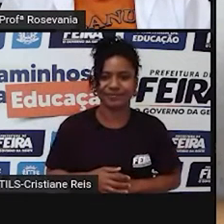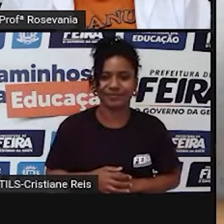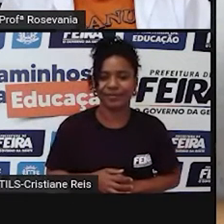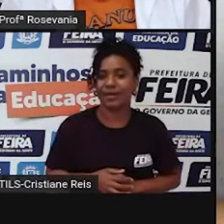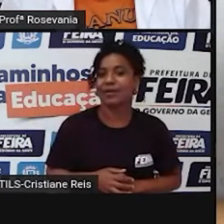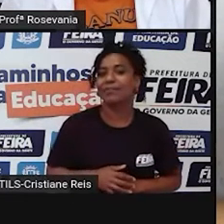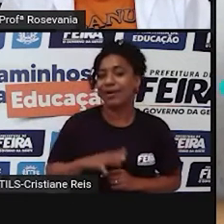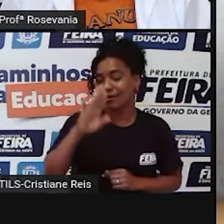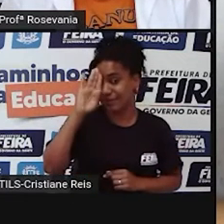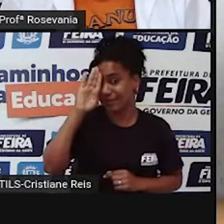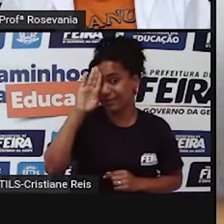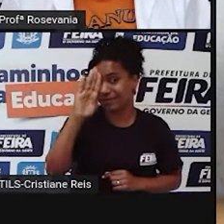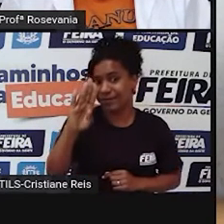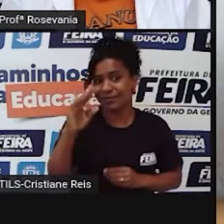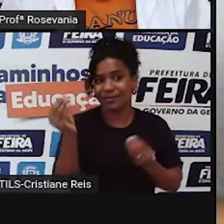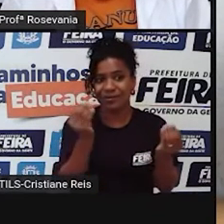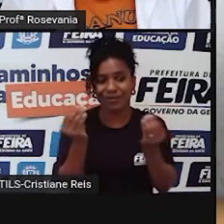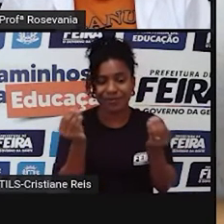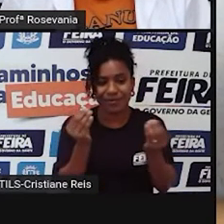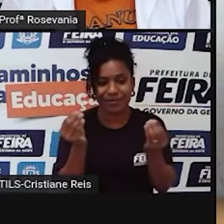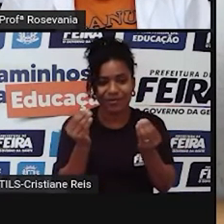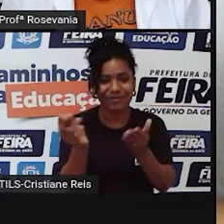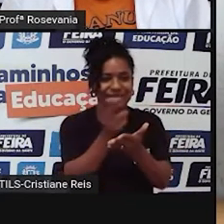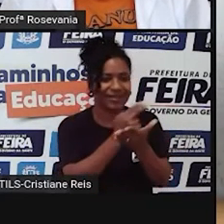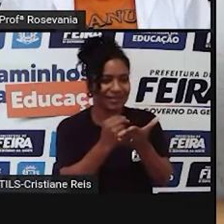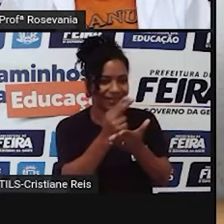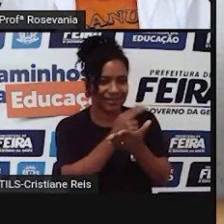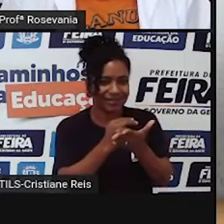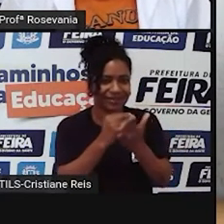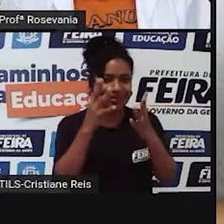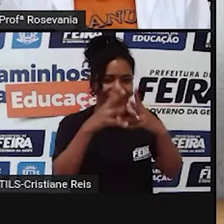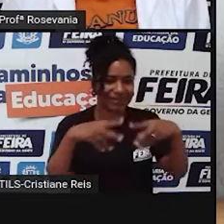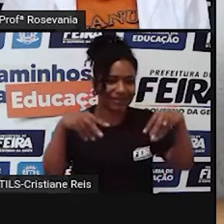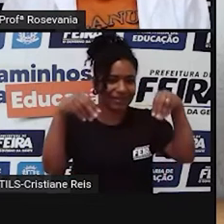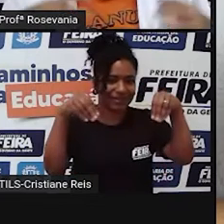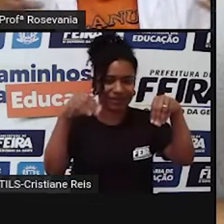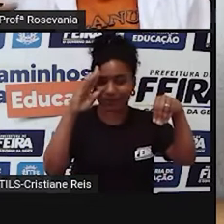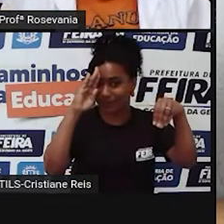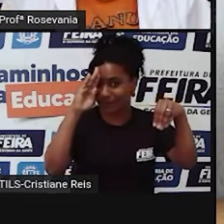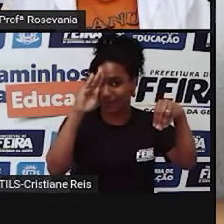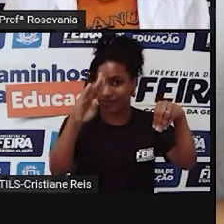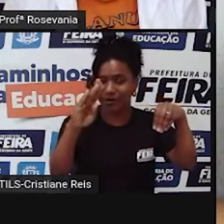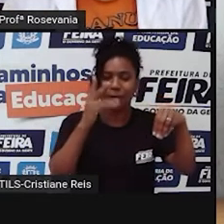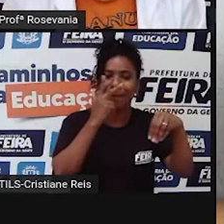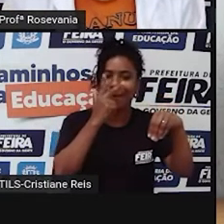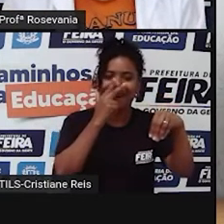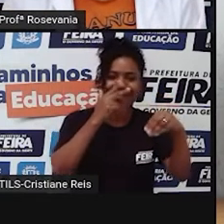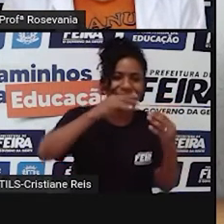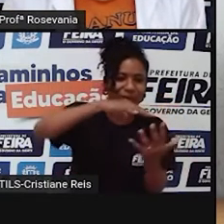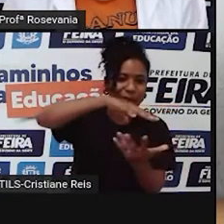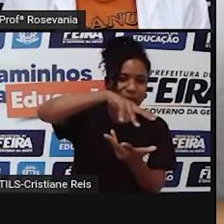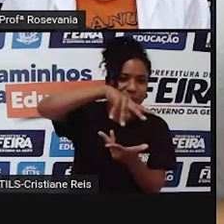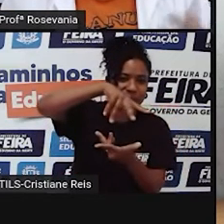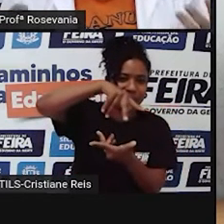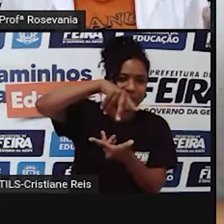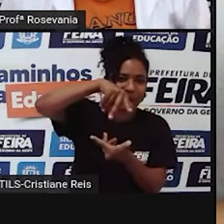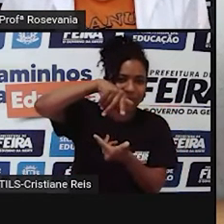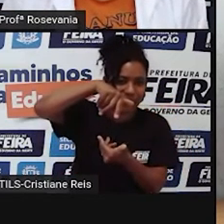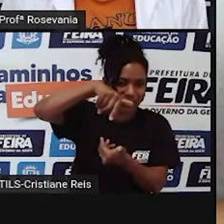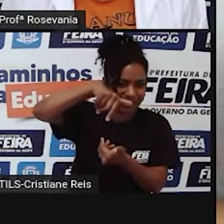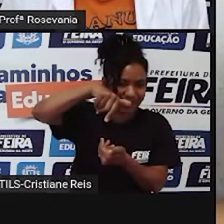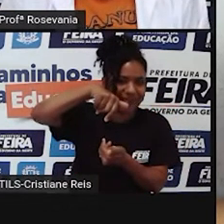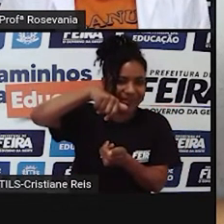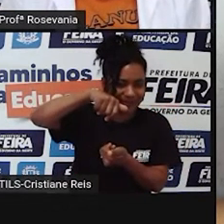da Terra, que é essa representação da Terra para tentar imitar o verdadeiro formato da Terra, porque a gente sabe